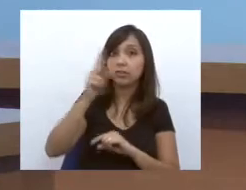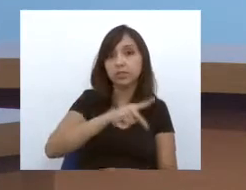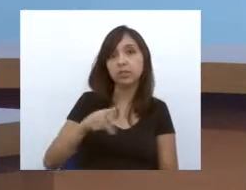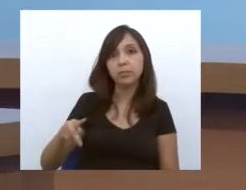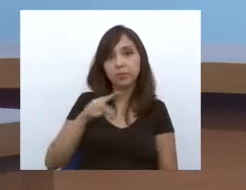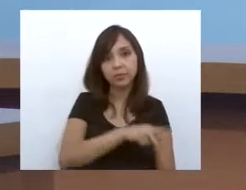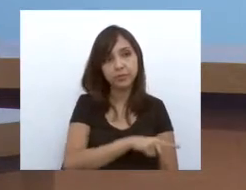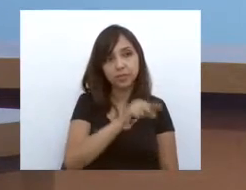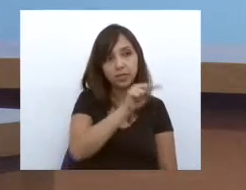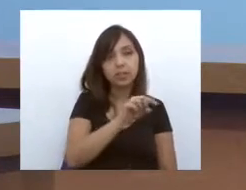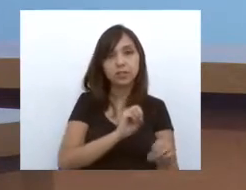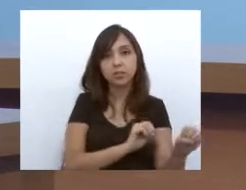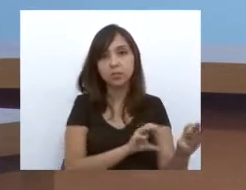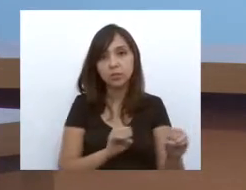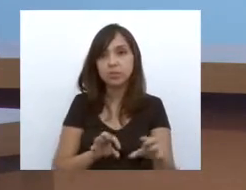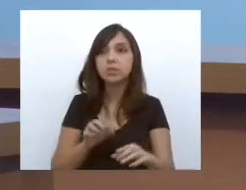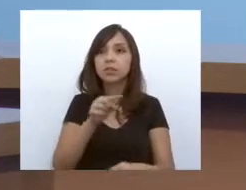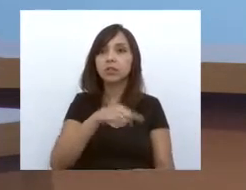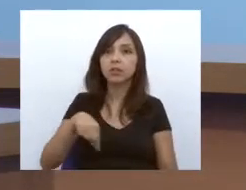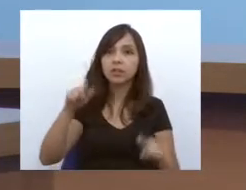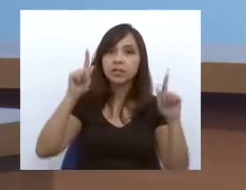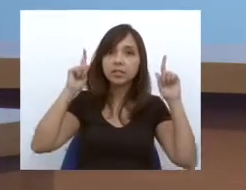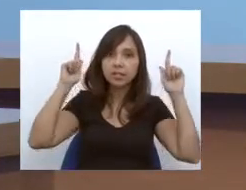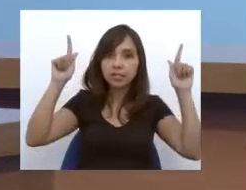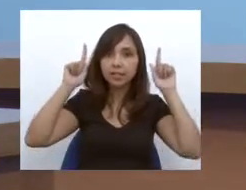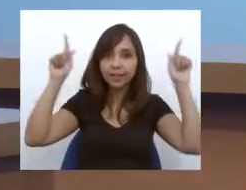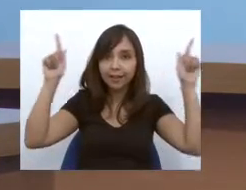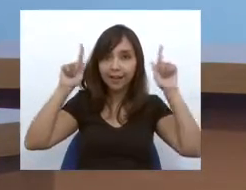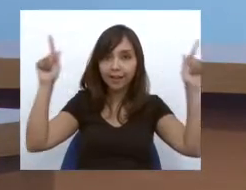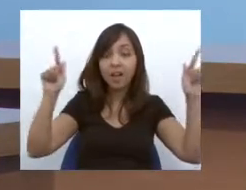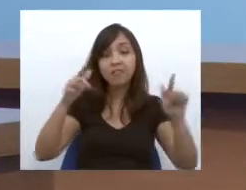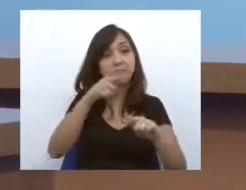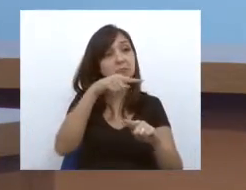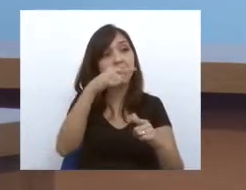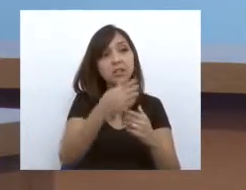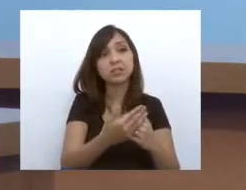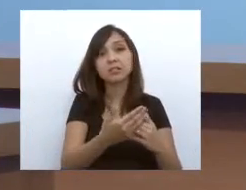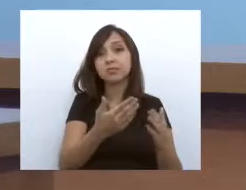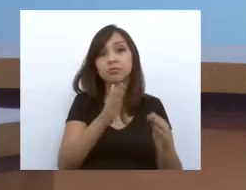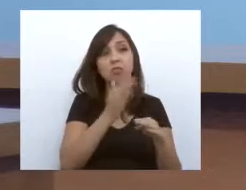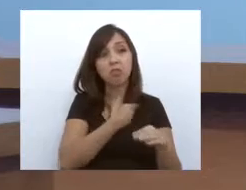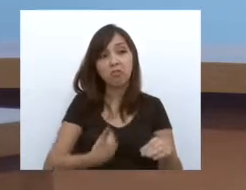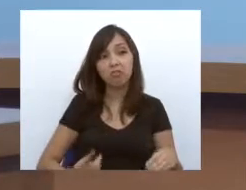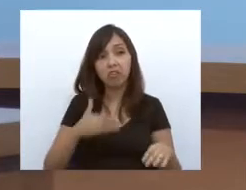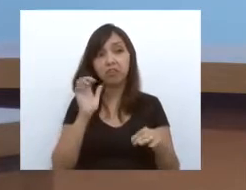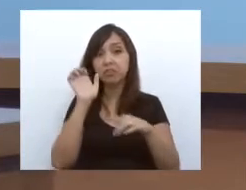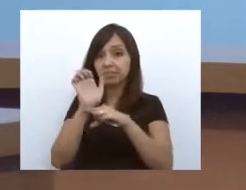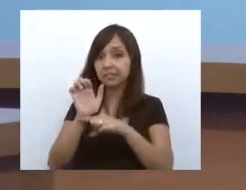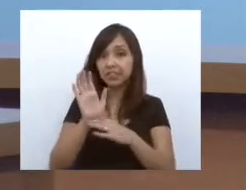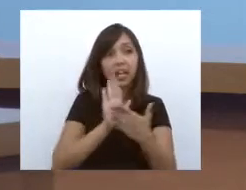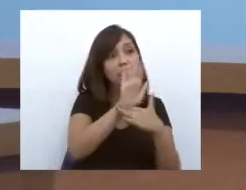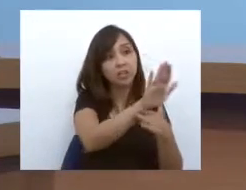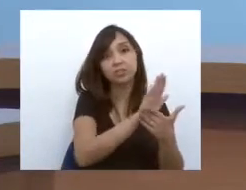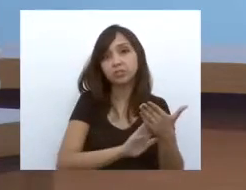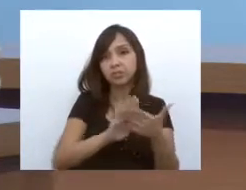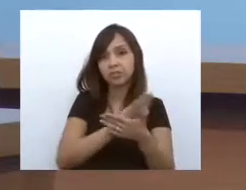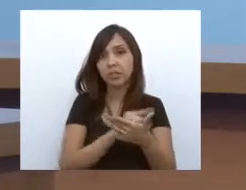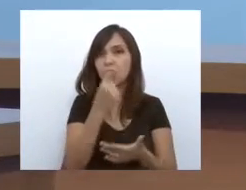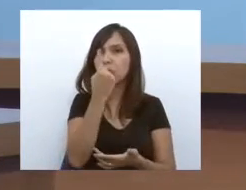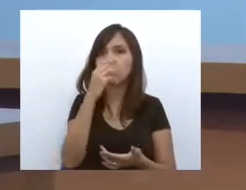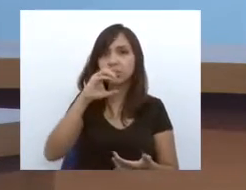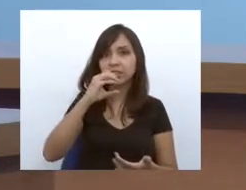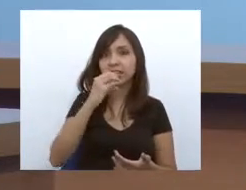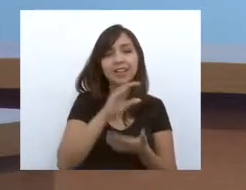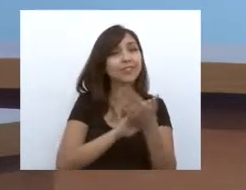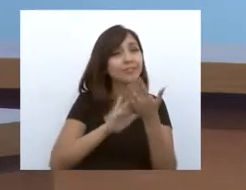da educação que fizeram uma greve e sequer foram recebidos pelo governo do estado, que não deu nem um centavo de